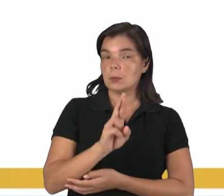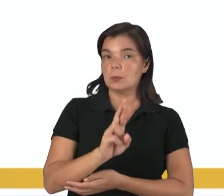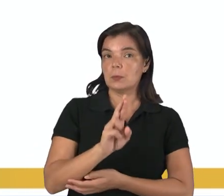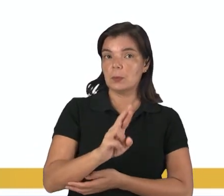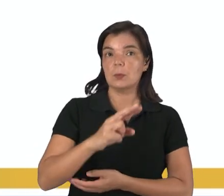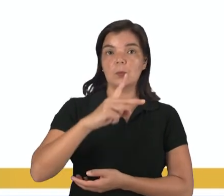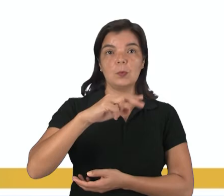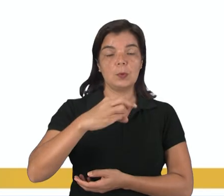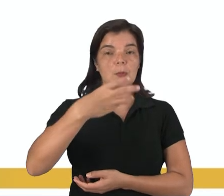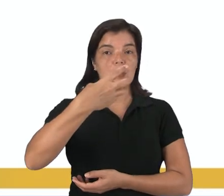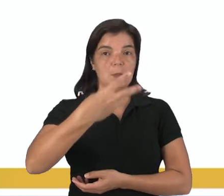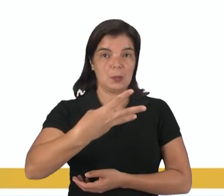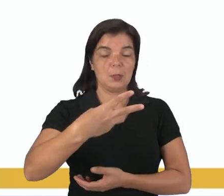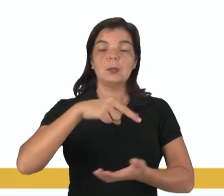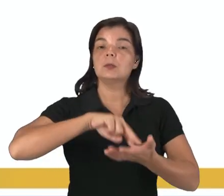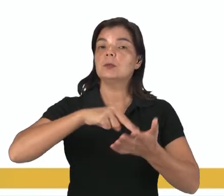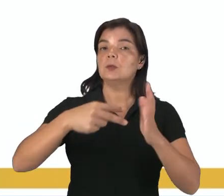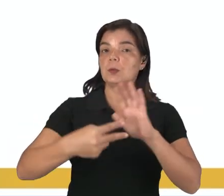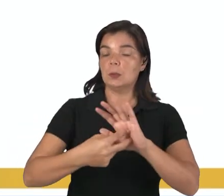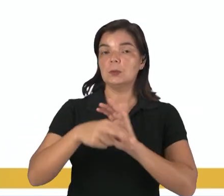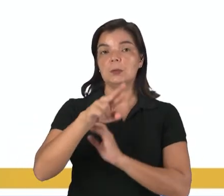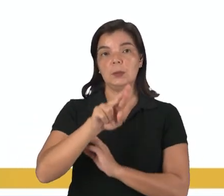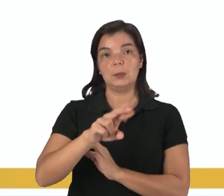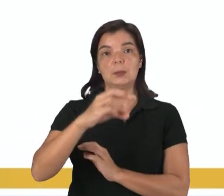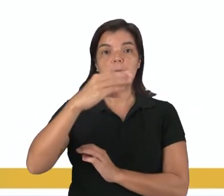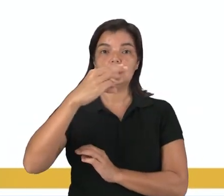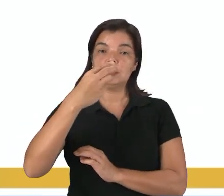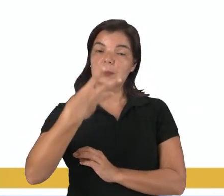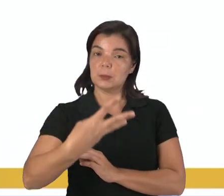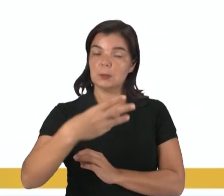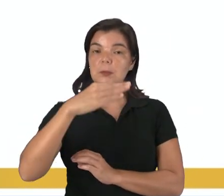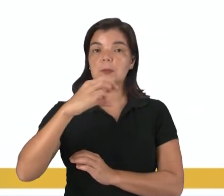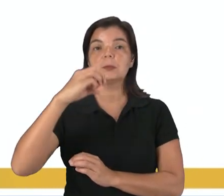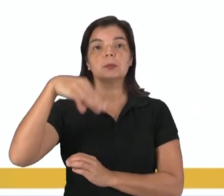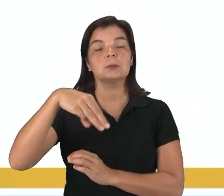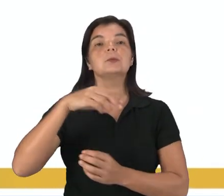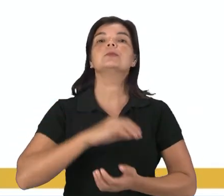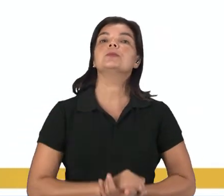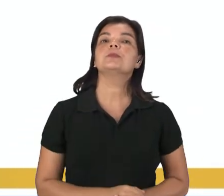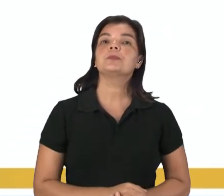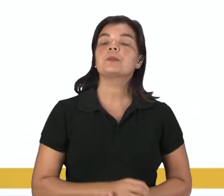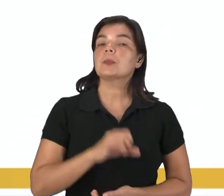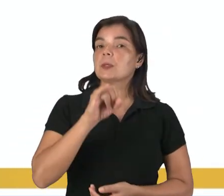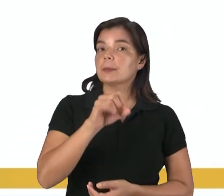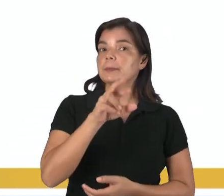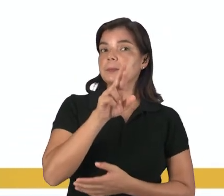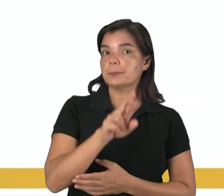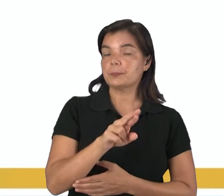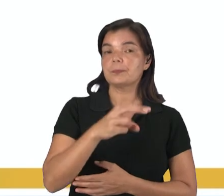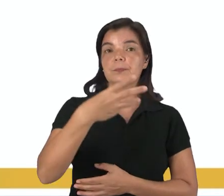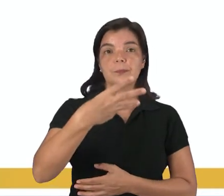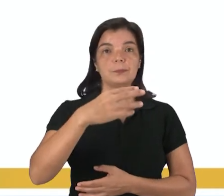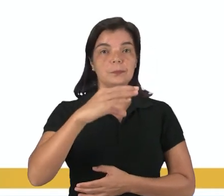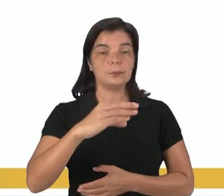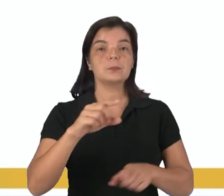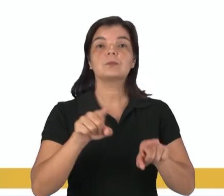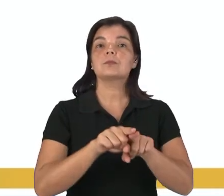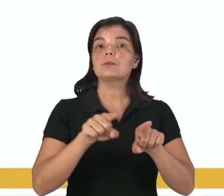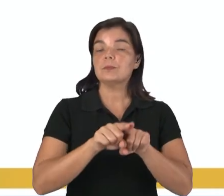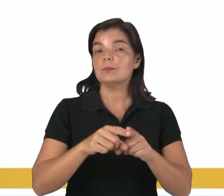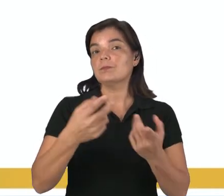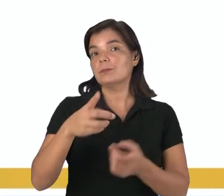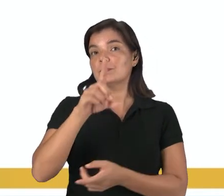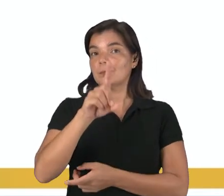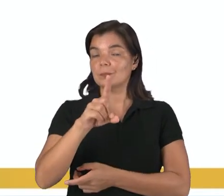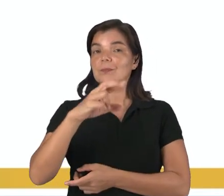temos o número 3 ou seja o raio = 3 cm se o raio = 3 cm